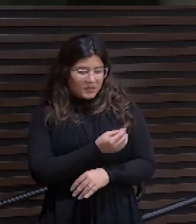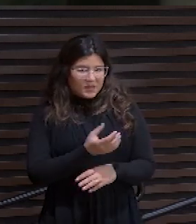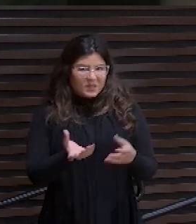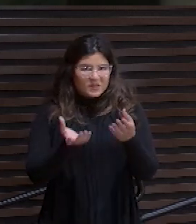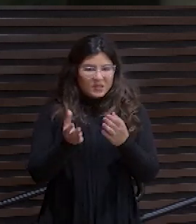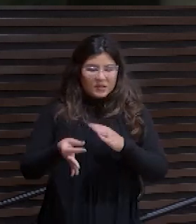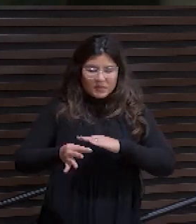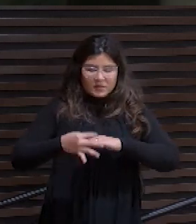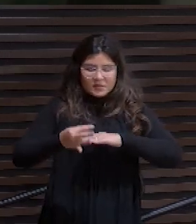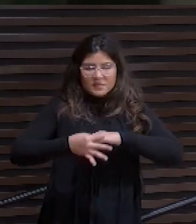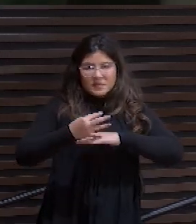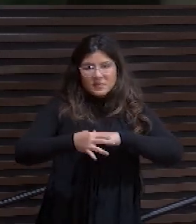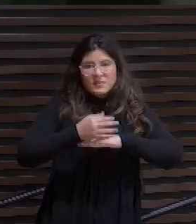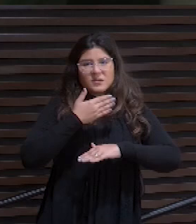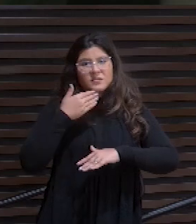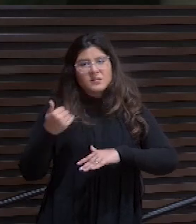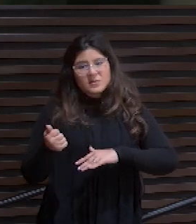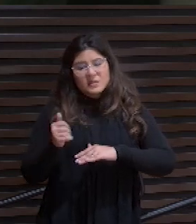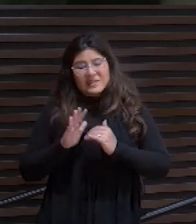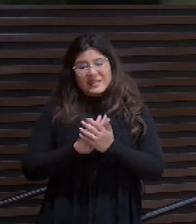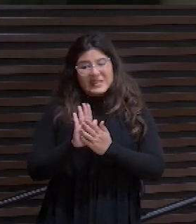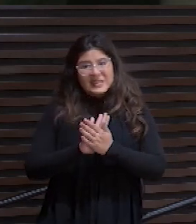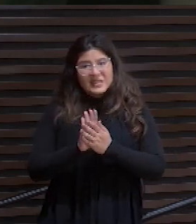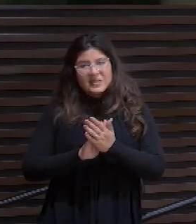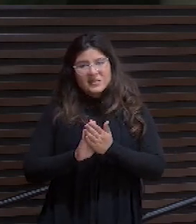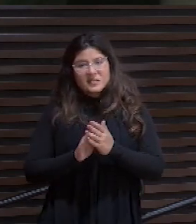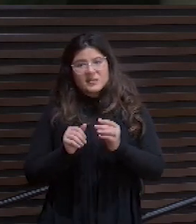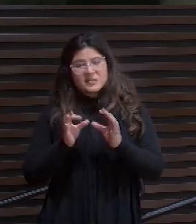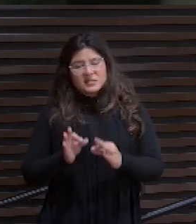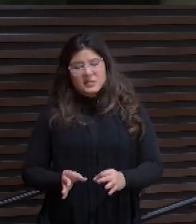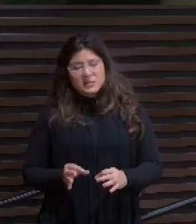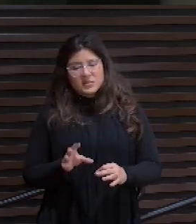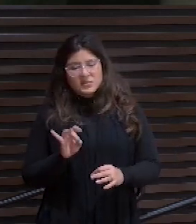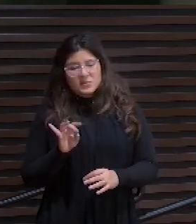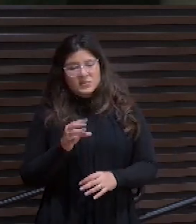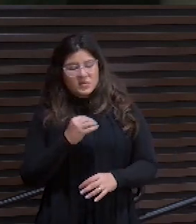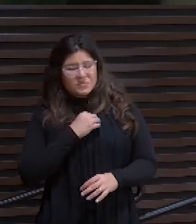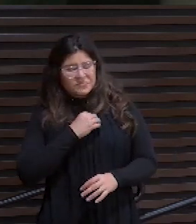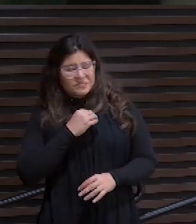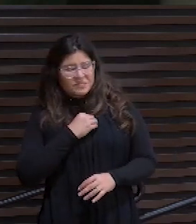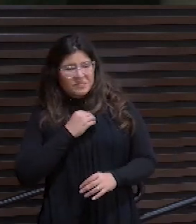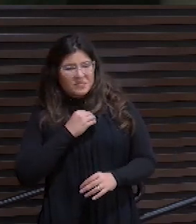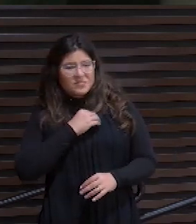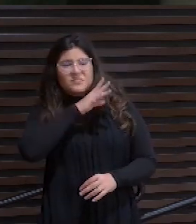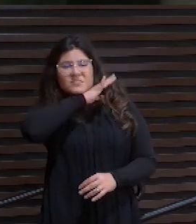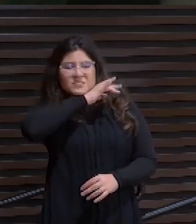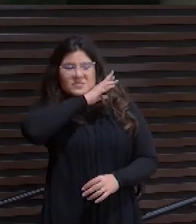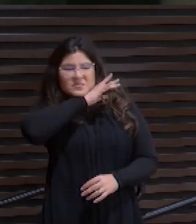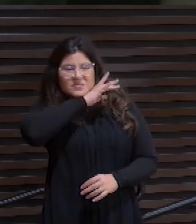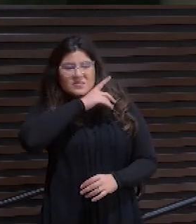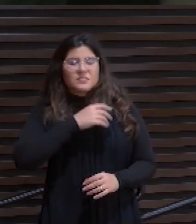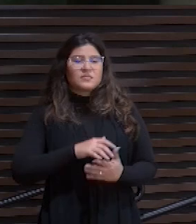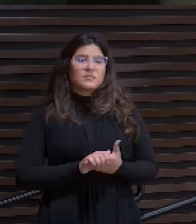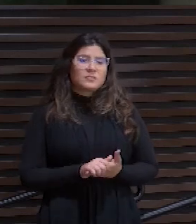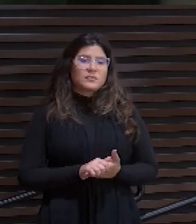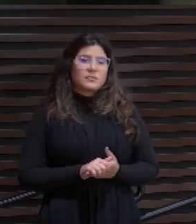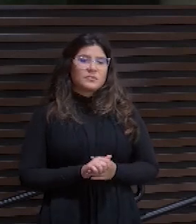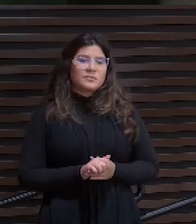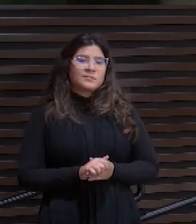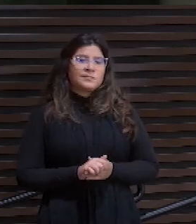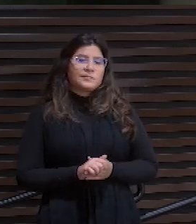tenta melhorar, tenta reformar, mas nada adianta. É só podridão, é só mais buraco, mais buraco.